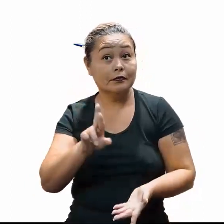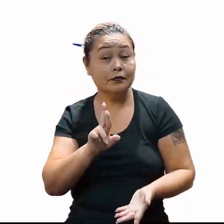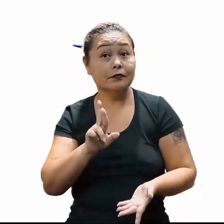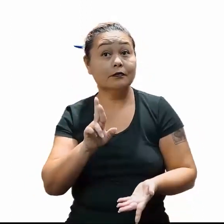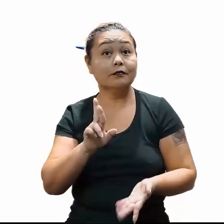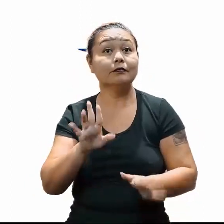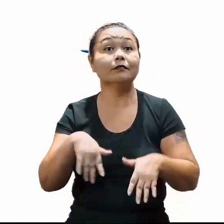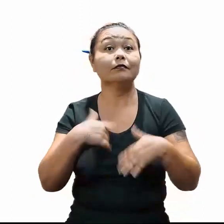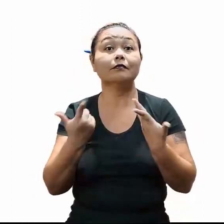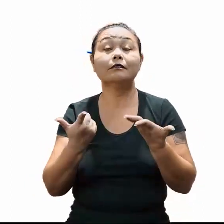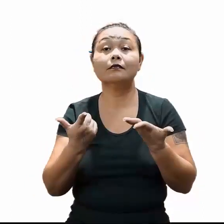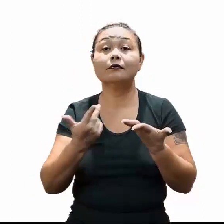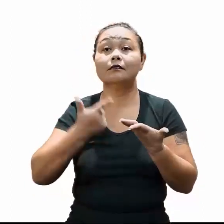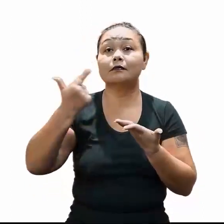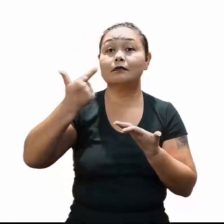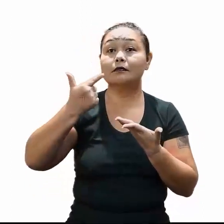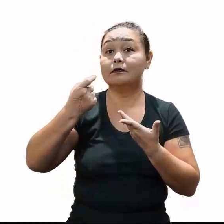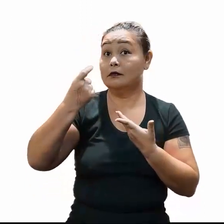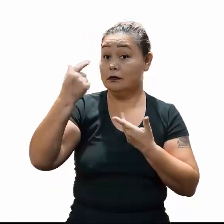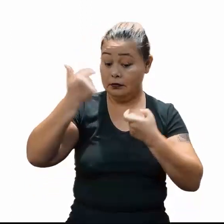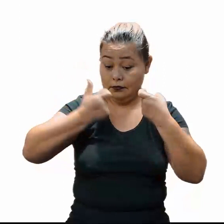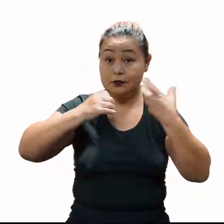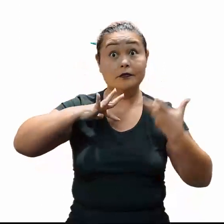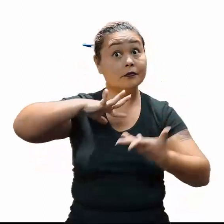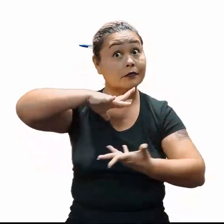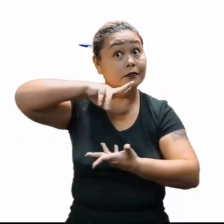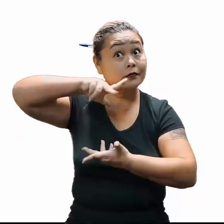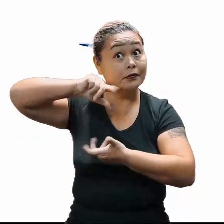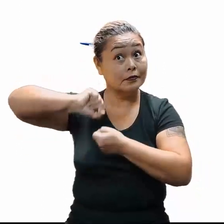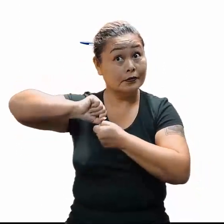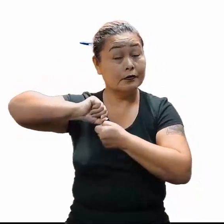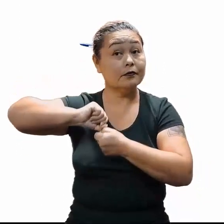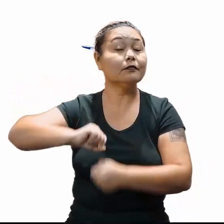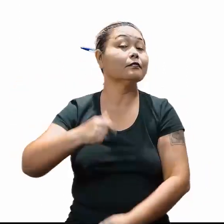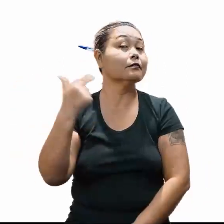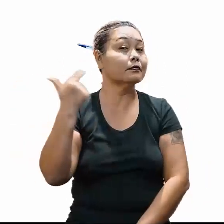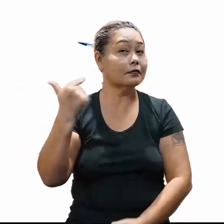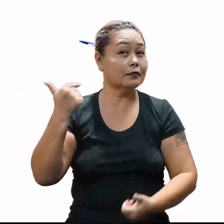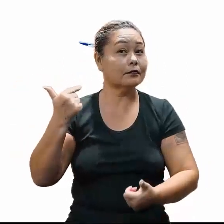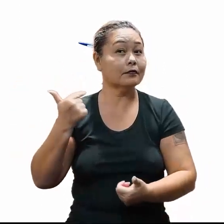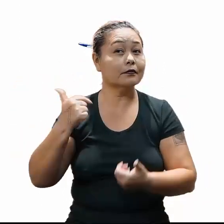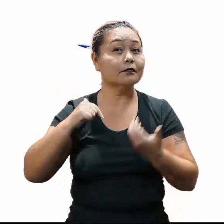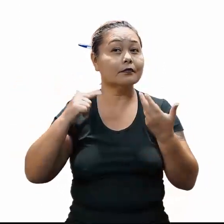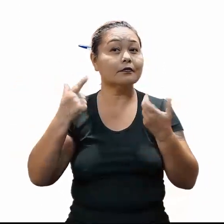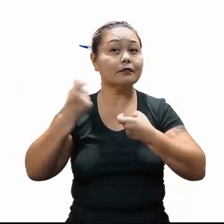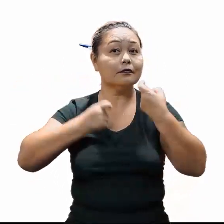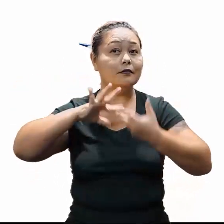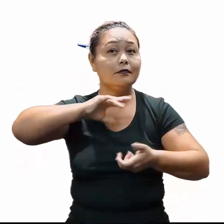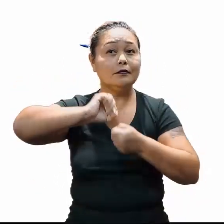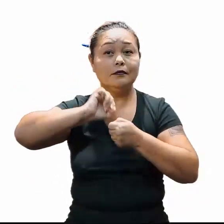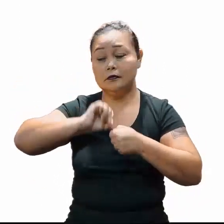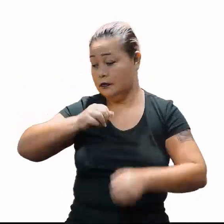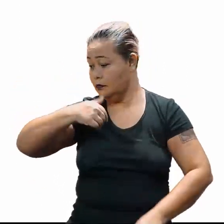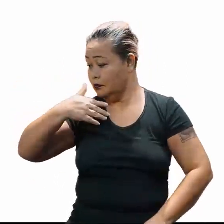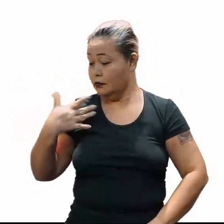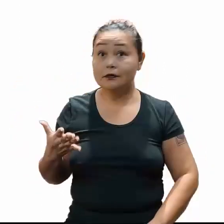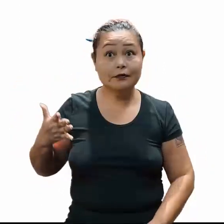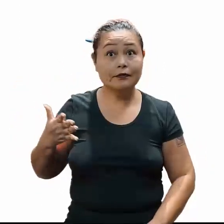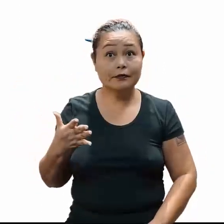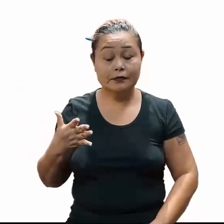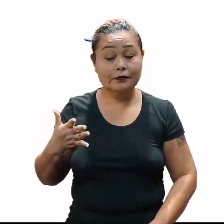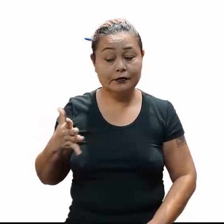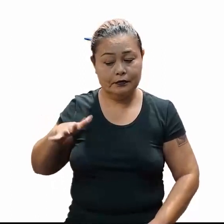reportando à Segunda Guerra Mundial. Segunda Guerra Mundial que estoura lá, de um lado nós